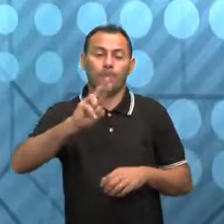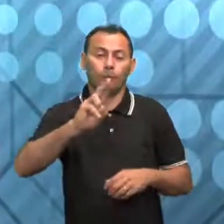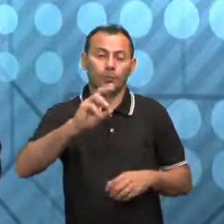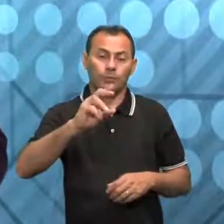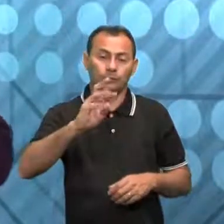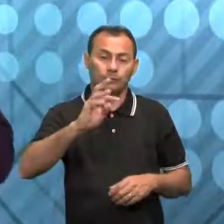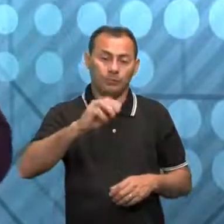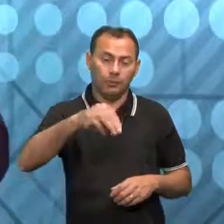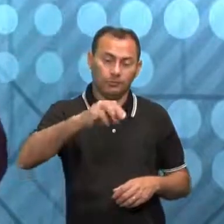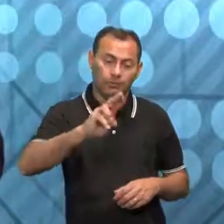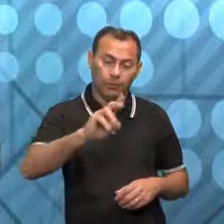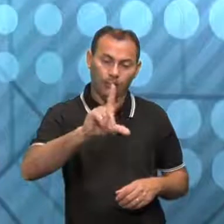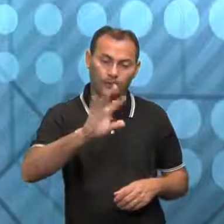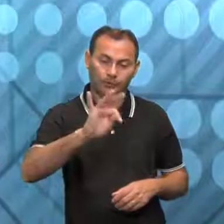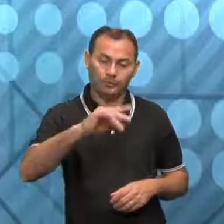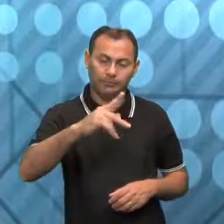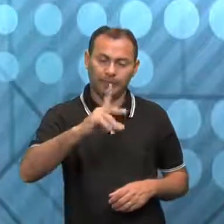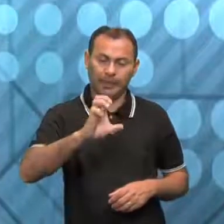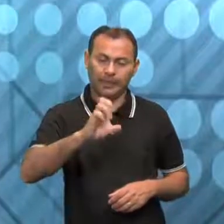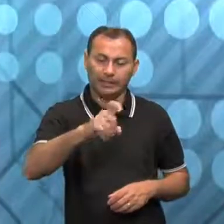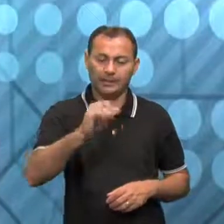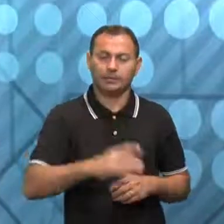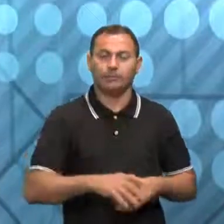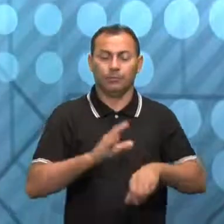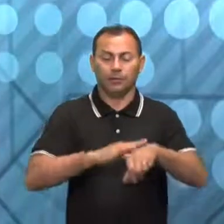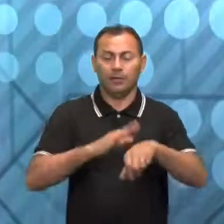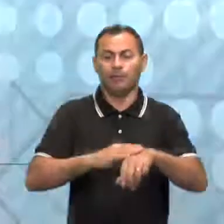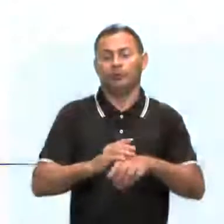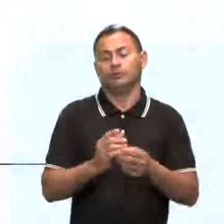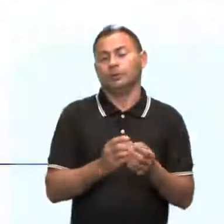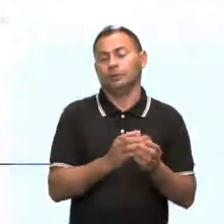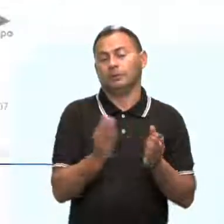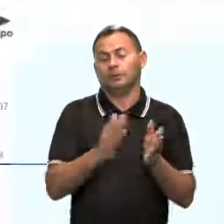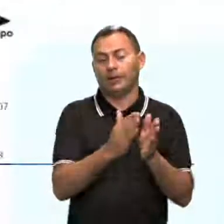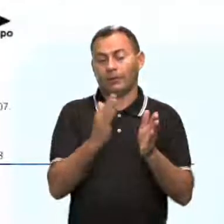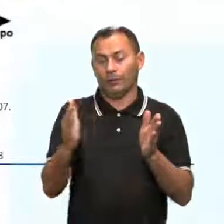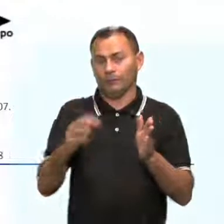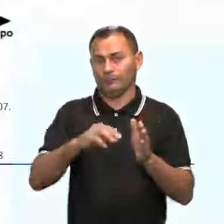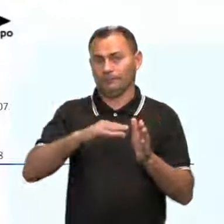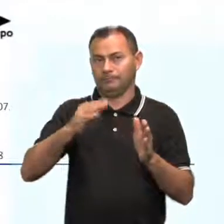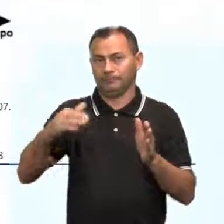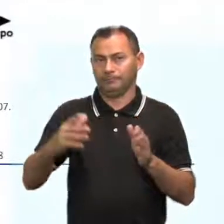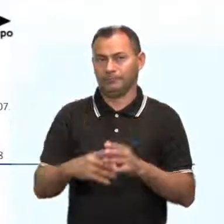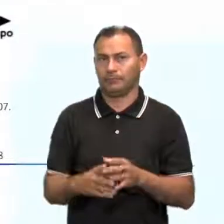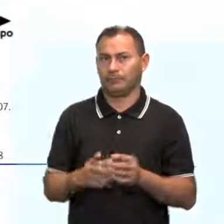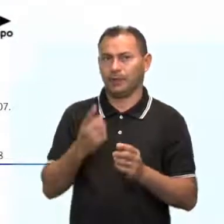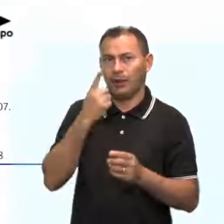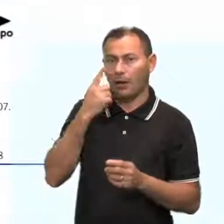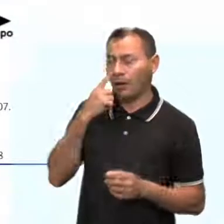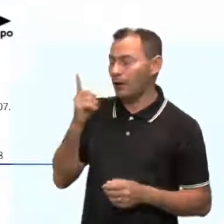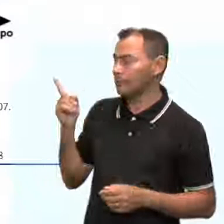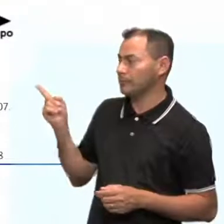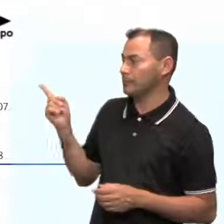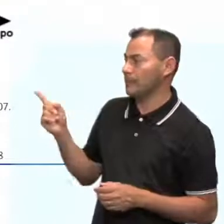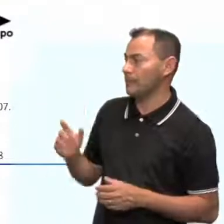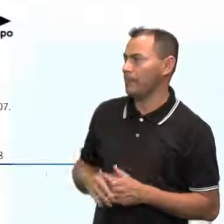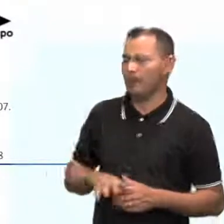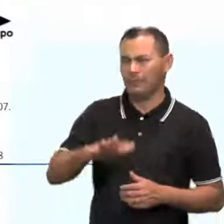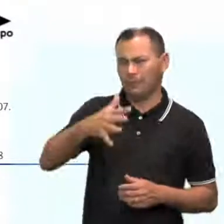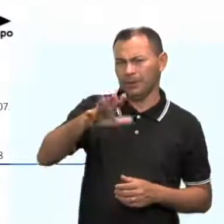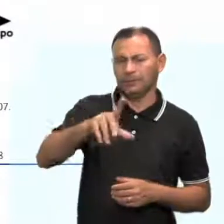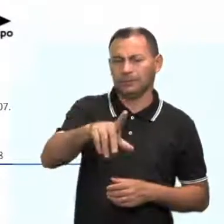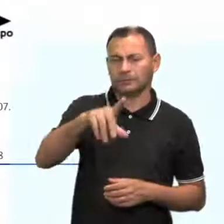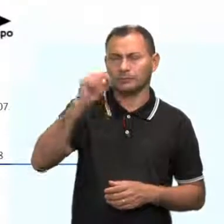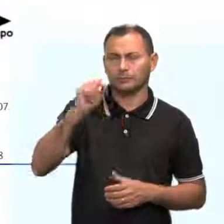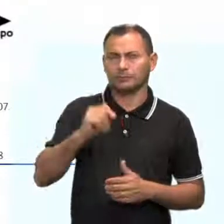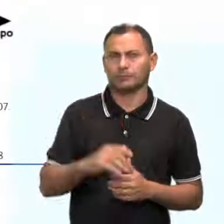multiplexação. Multiplexação por frequência ou por tempo. Observando aqui no slide, então, como que ficaria, mais ou menos, se ele